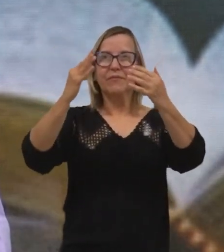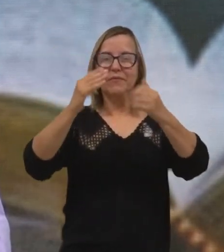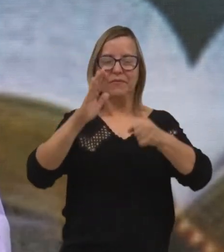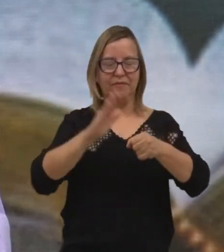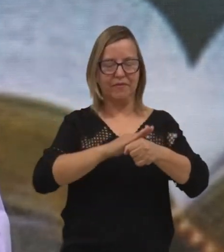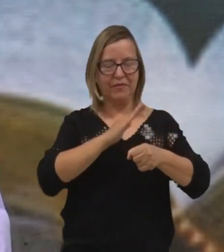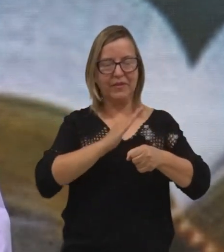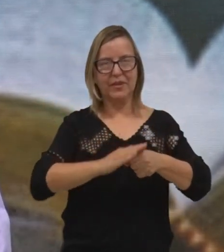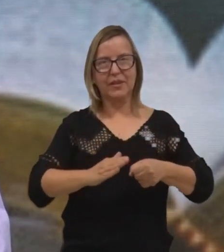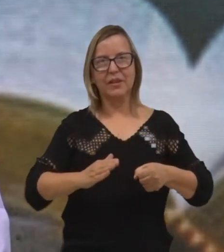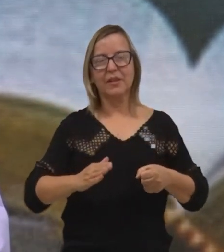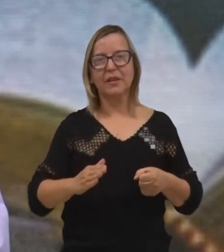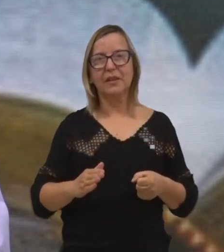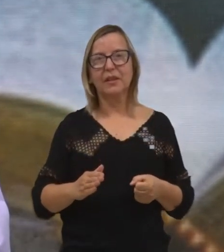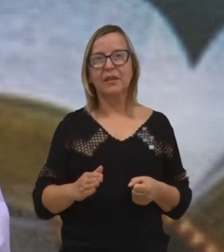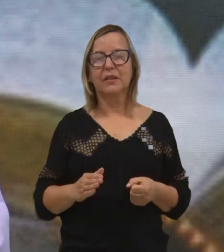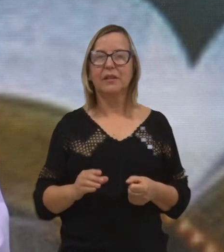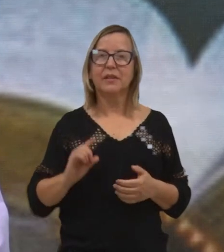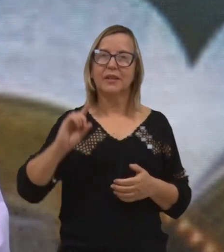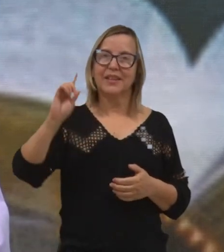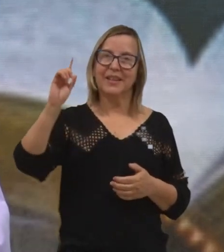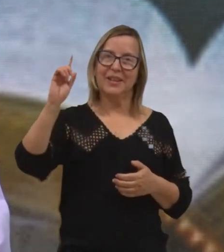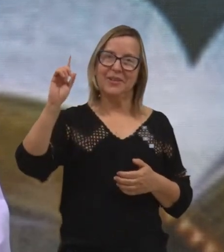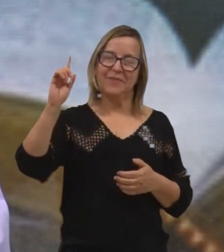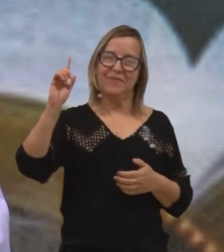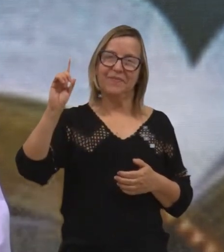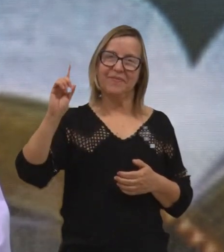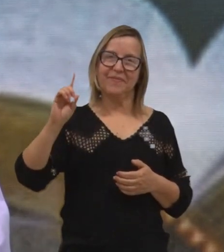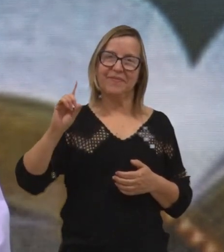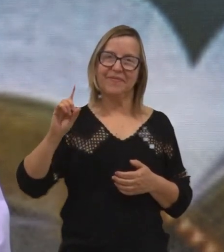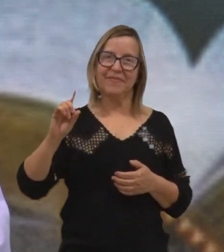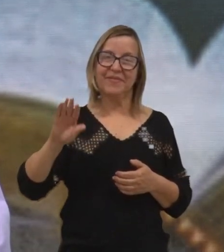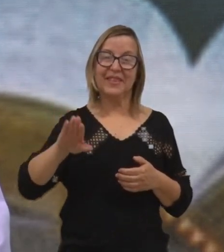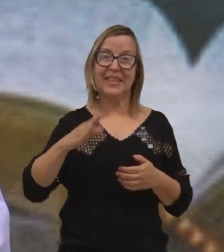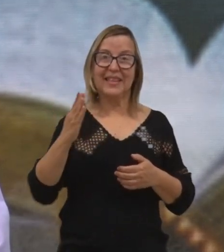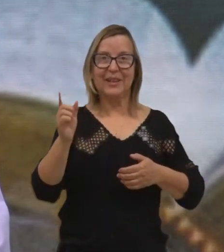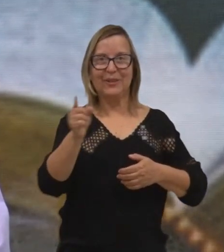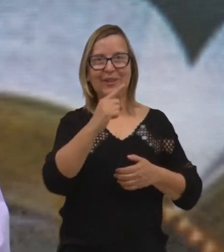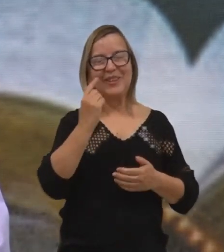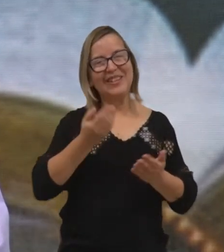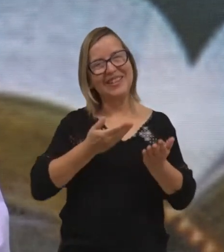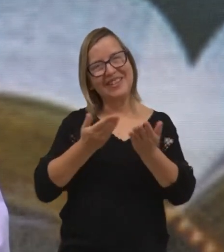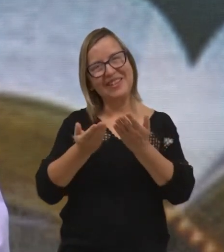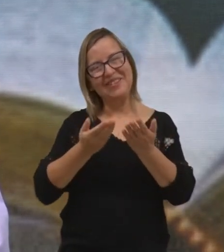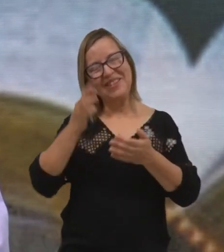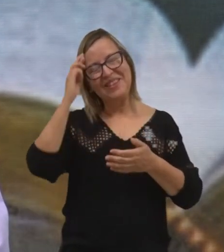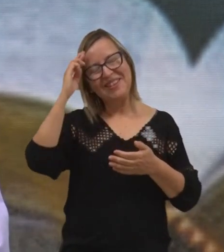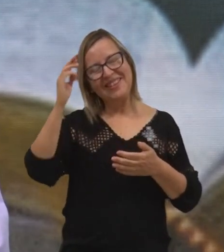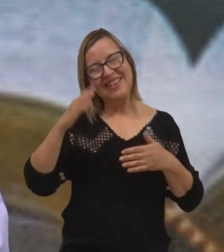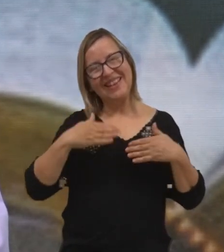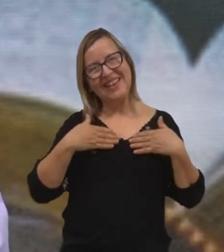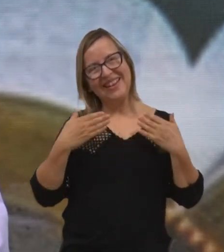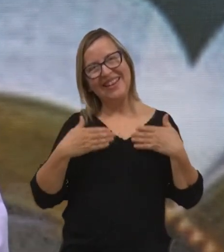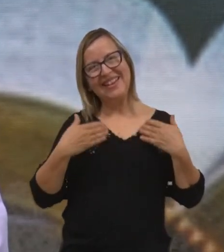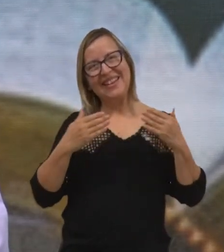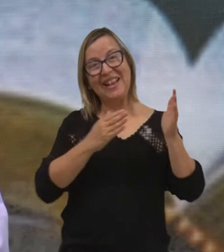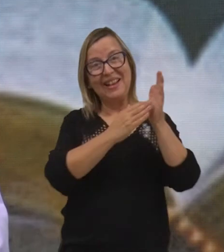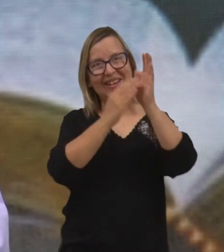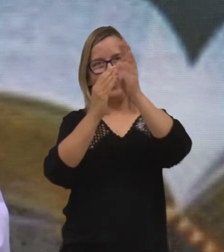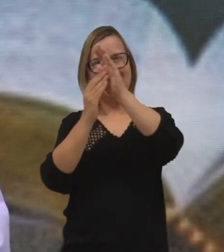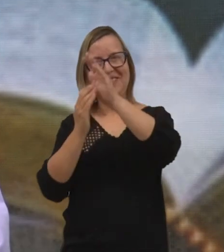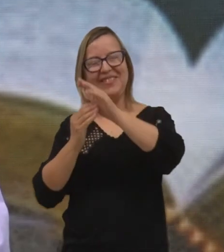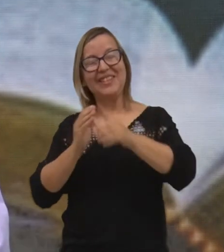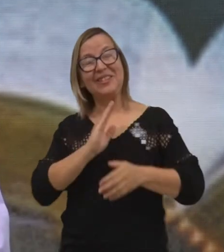cheios, cheios dele, e aí nós vamos servir ao Senhor com alegria, louvar de